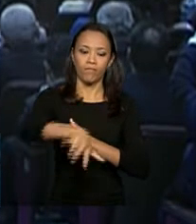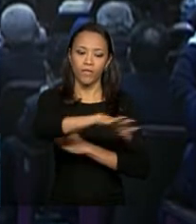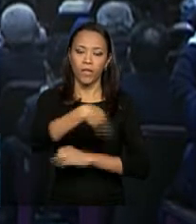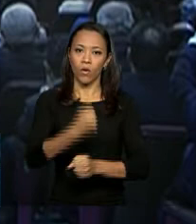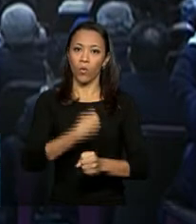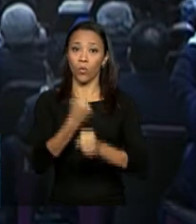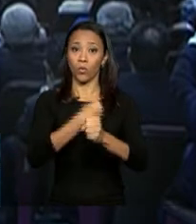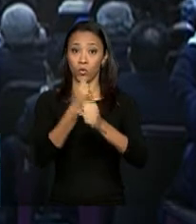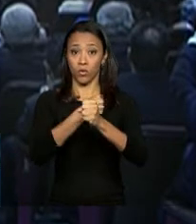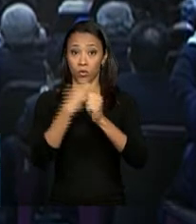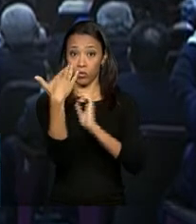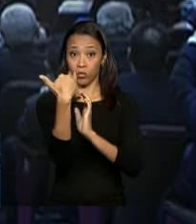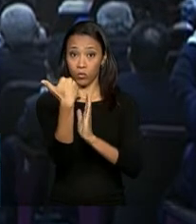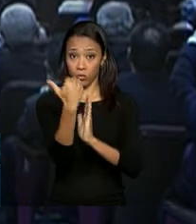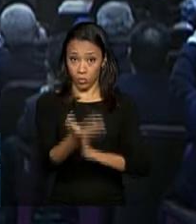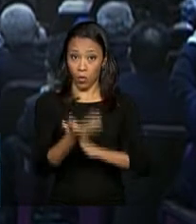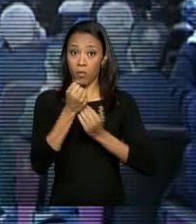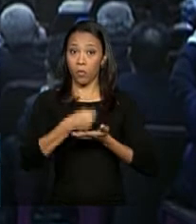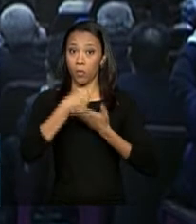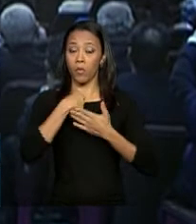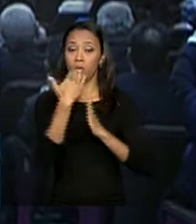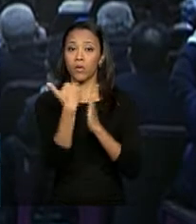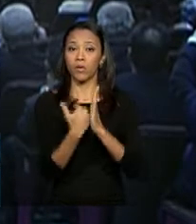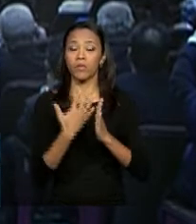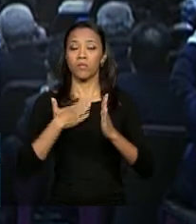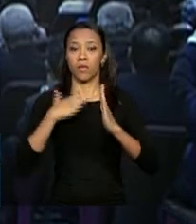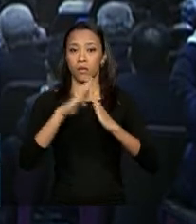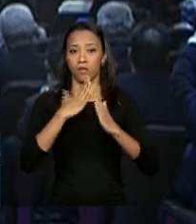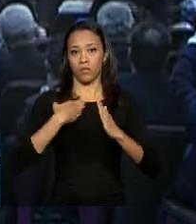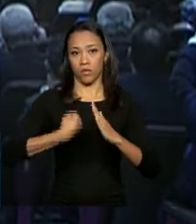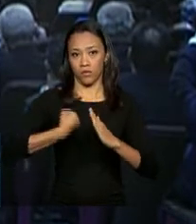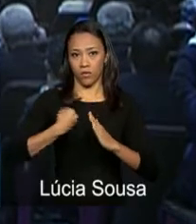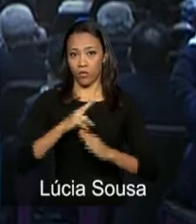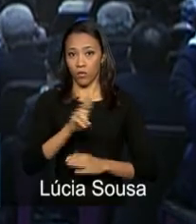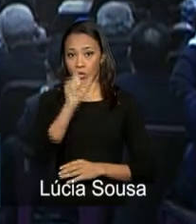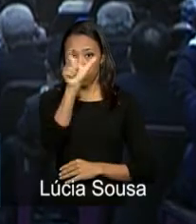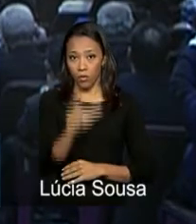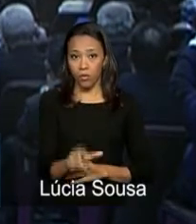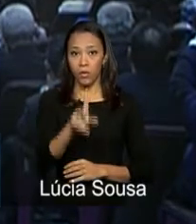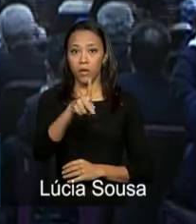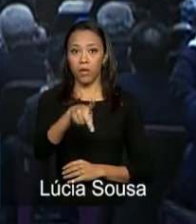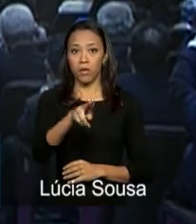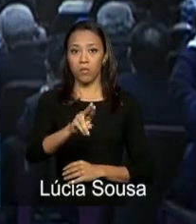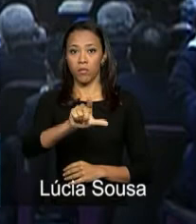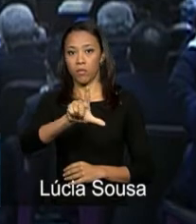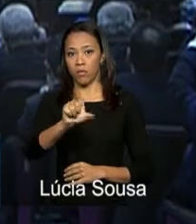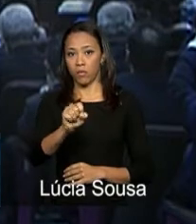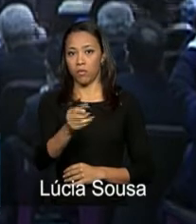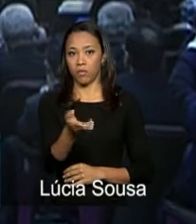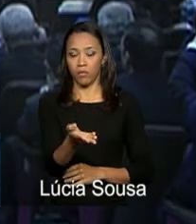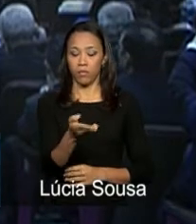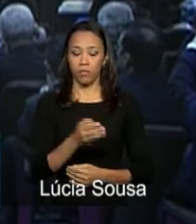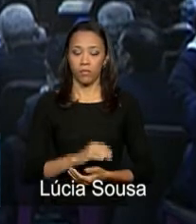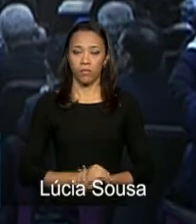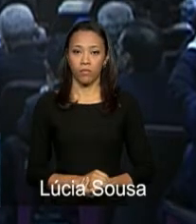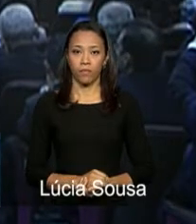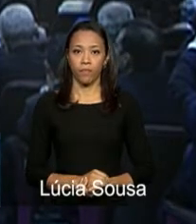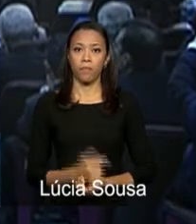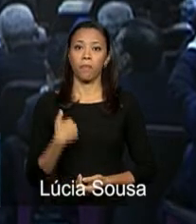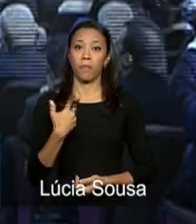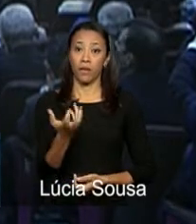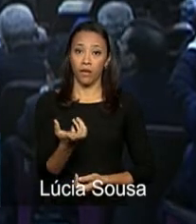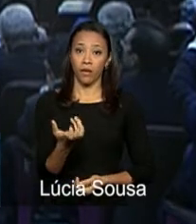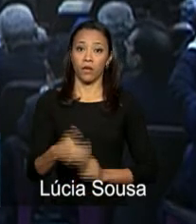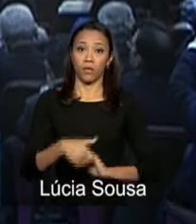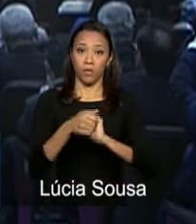do Minha Casa Minha Vida, meu querido Paulo Safato Simão. Queria